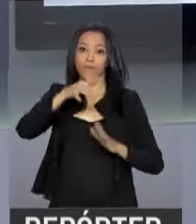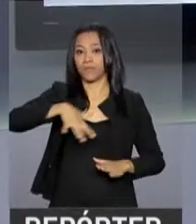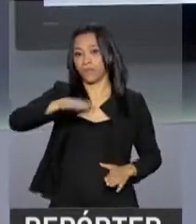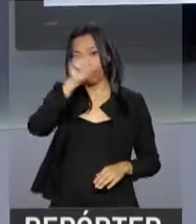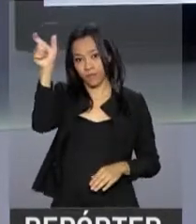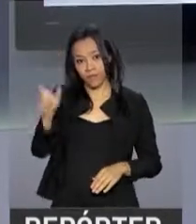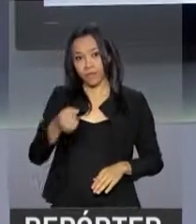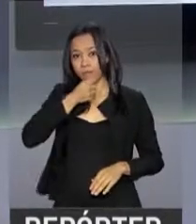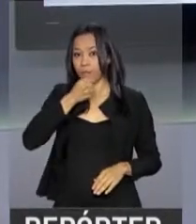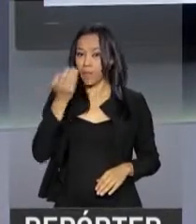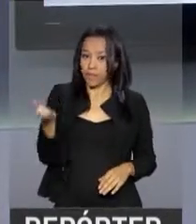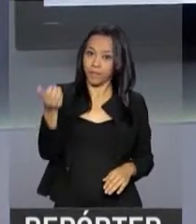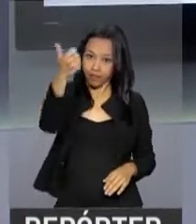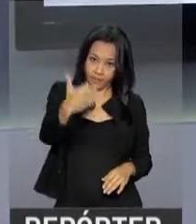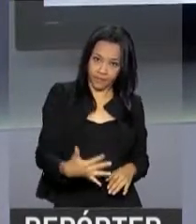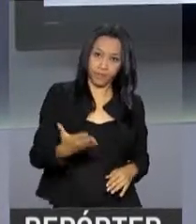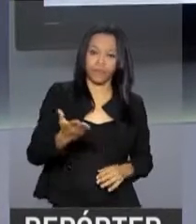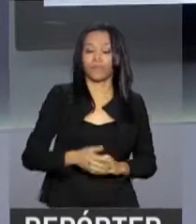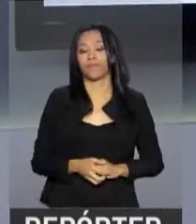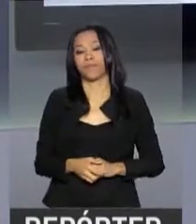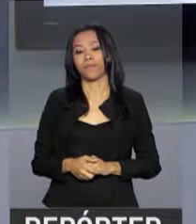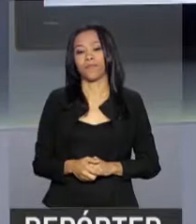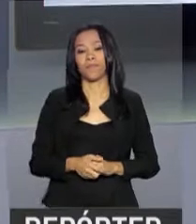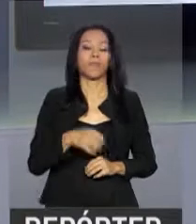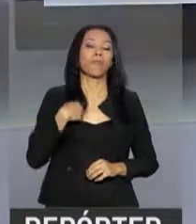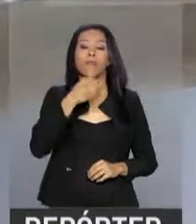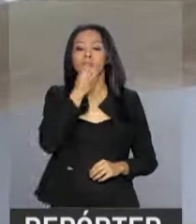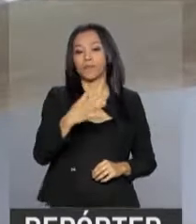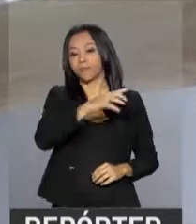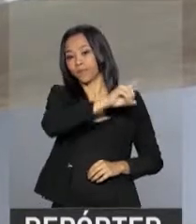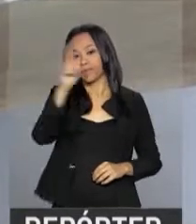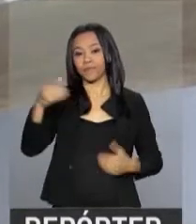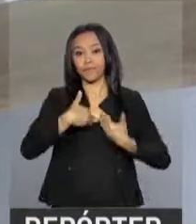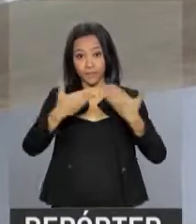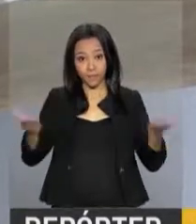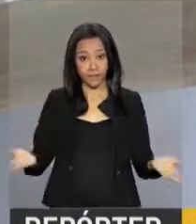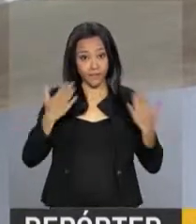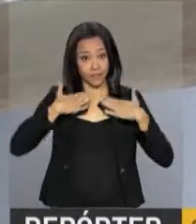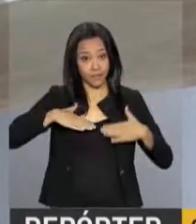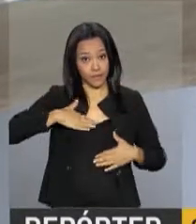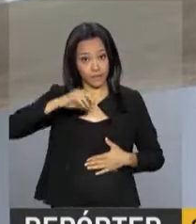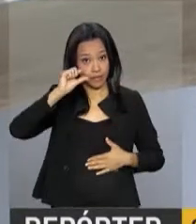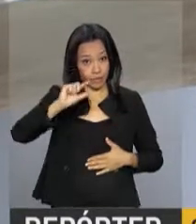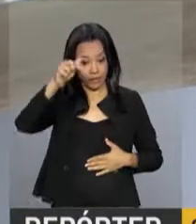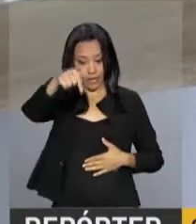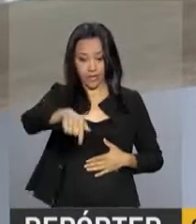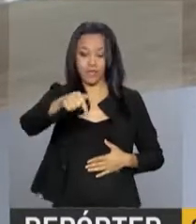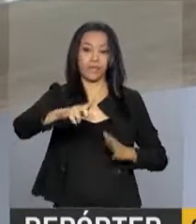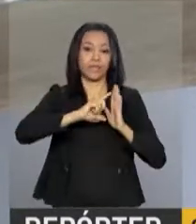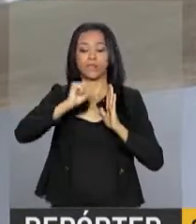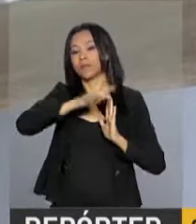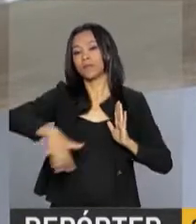lá cleide bom dia caro ao bom dia a todos daqui a pouco em solenidade no palácio do planalto